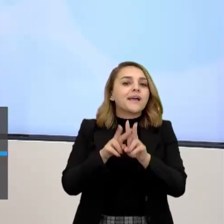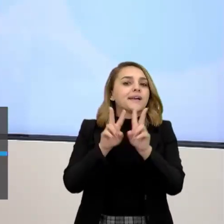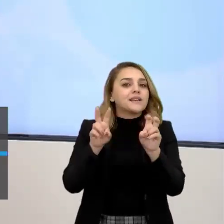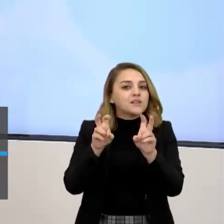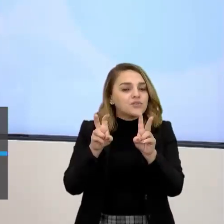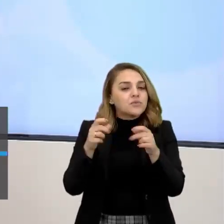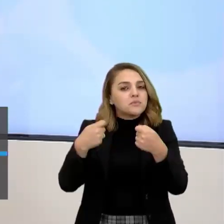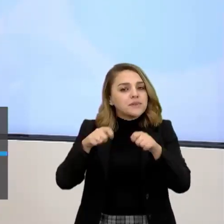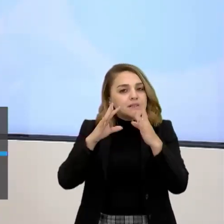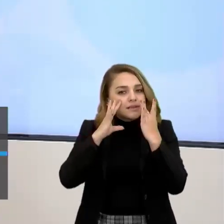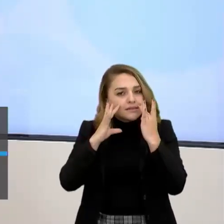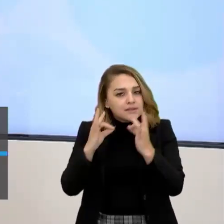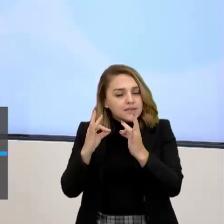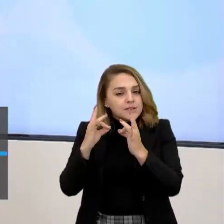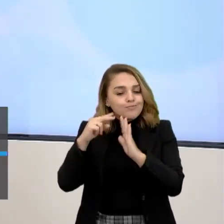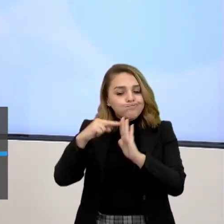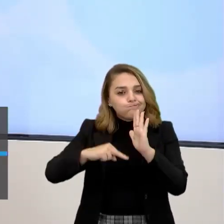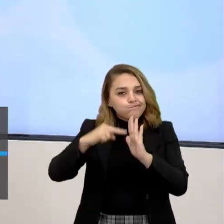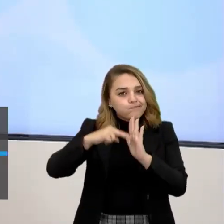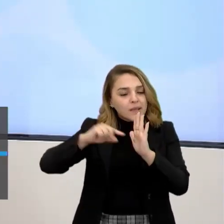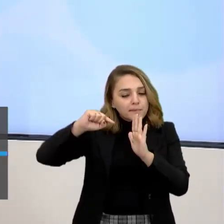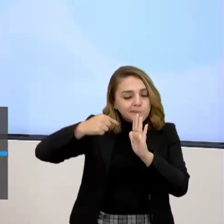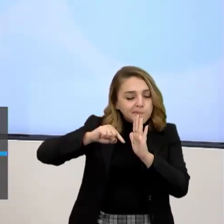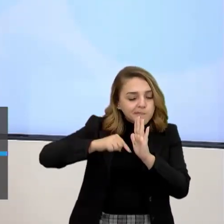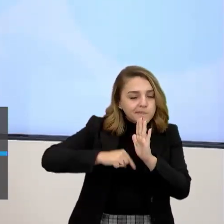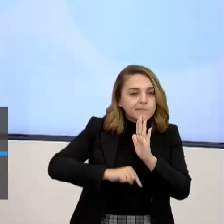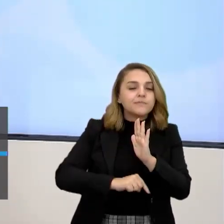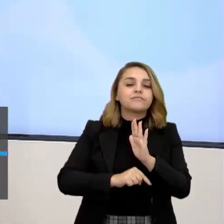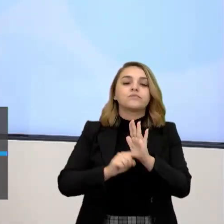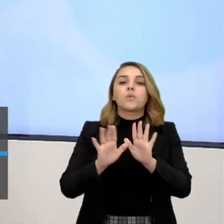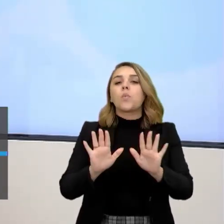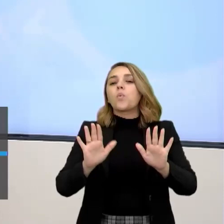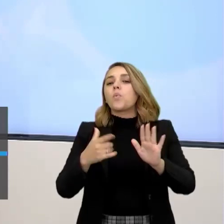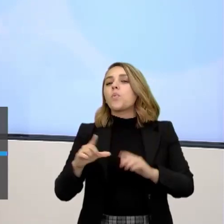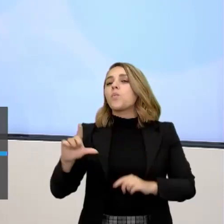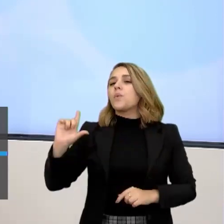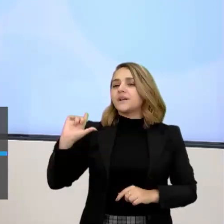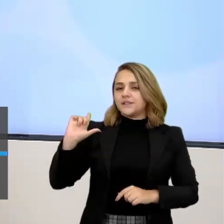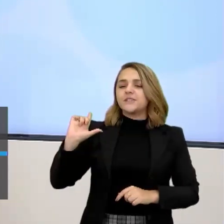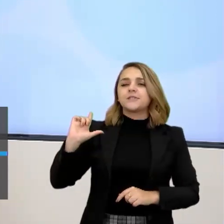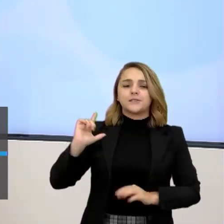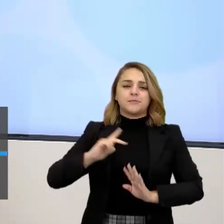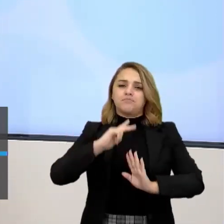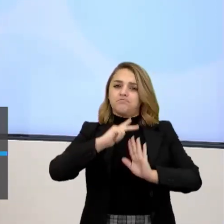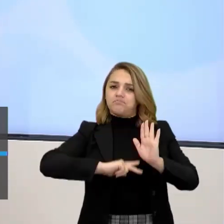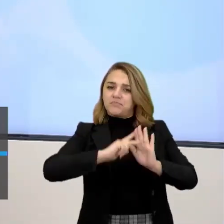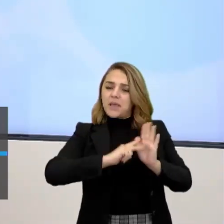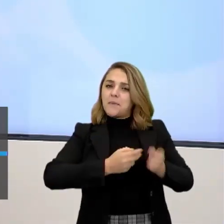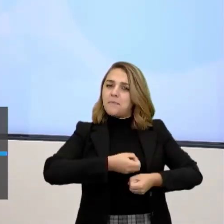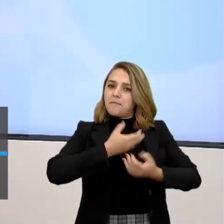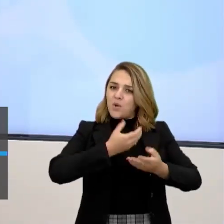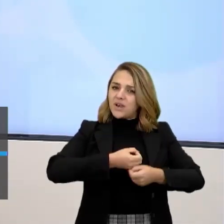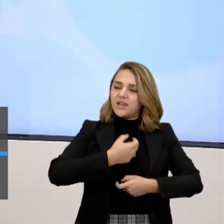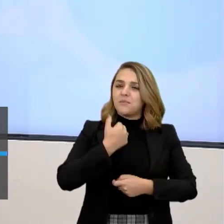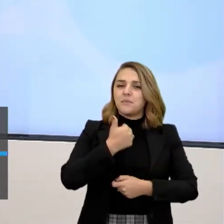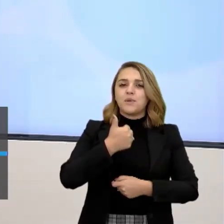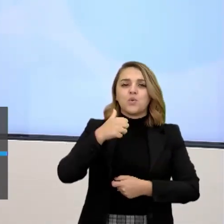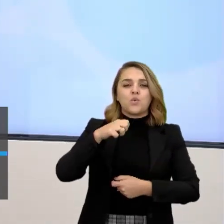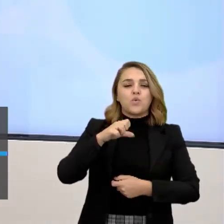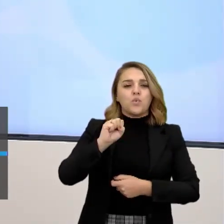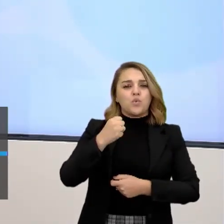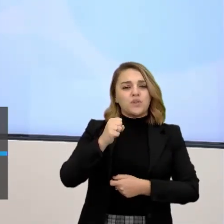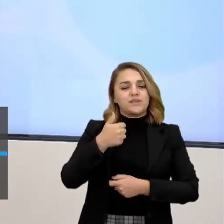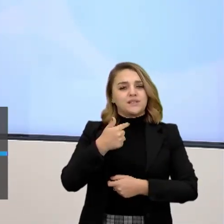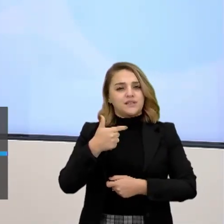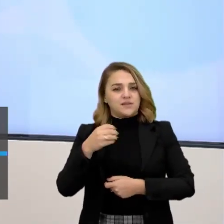com atenção e ler com profundidade. Quando a gente lê um poema escrito em